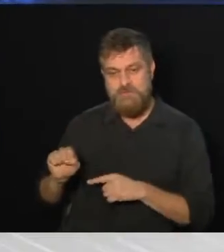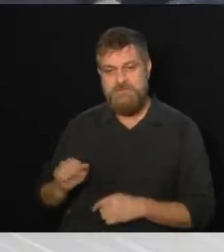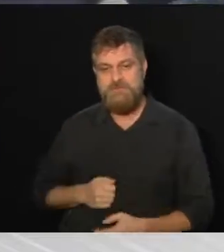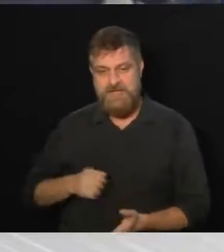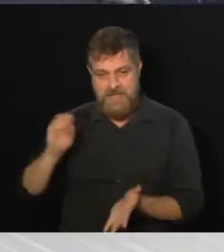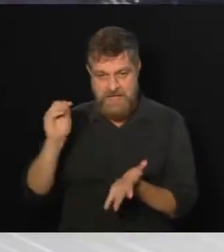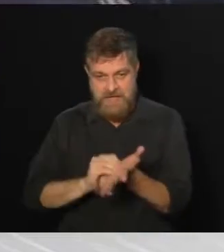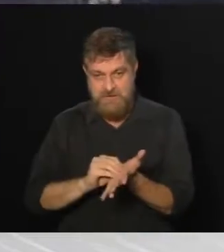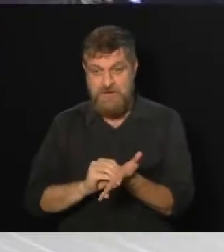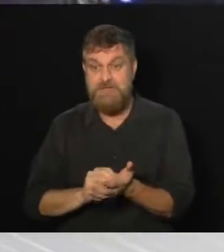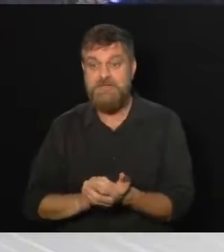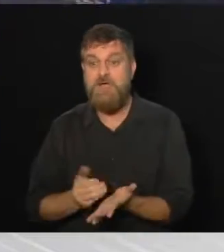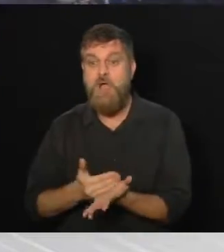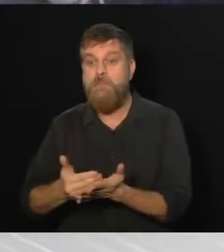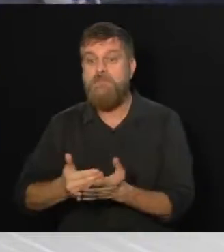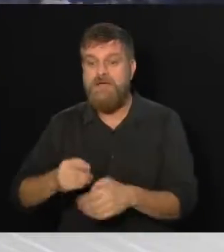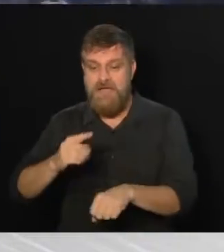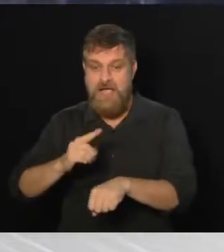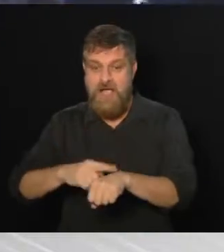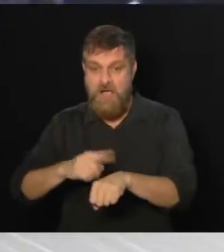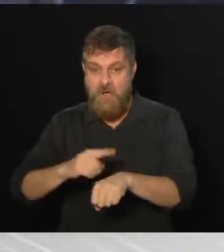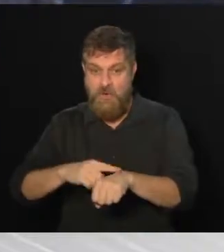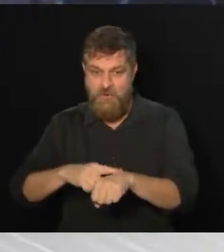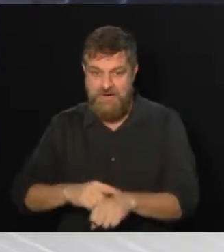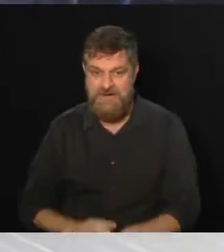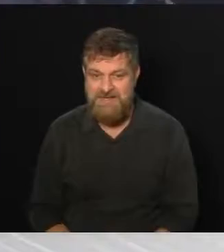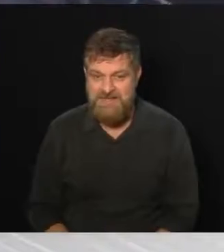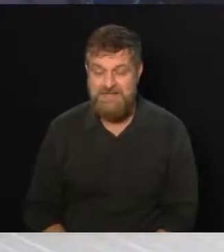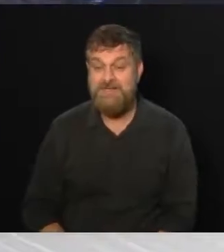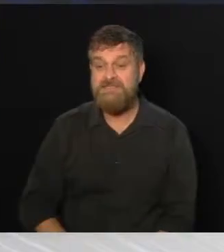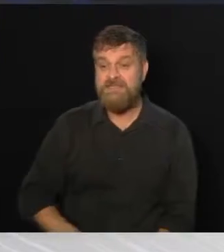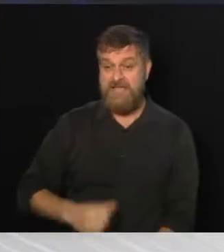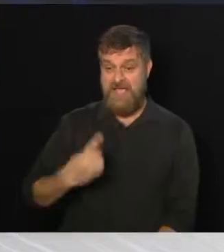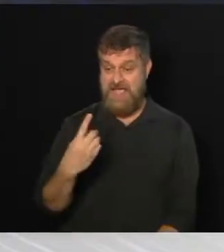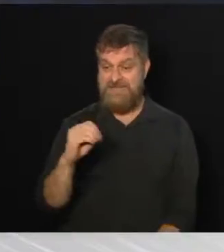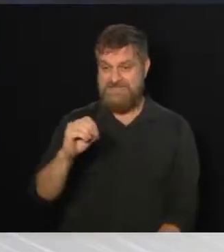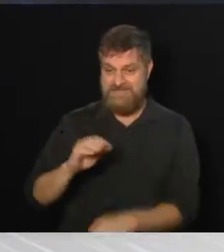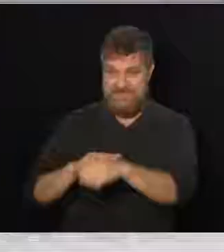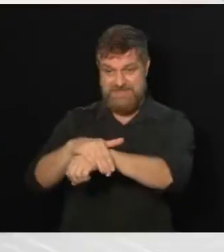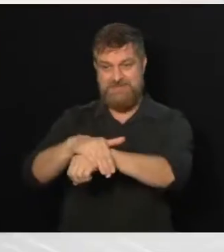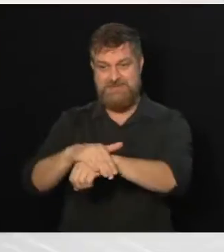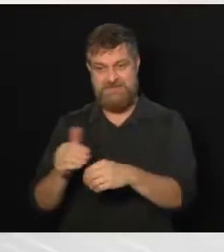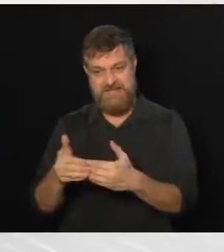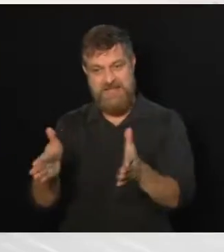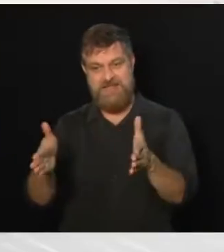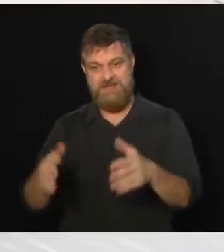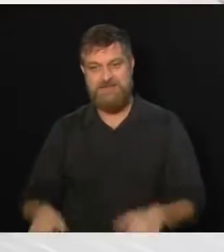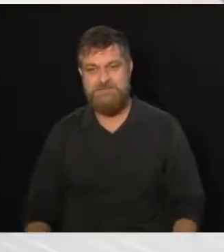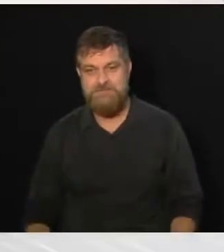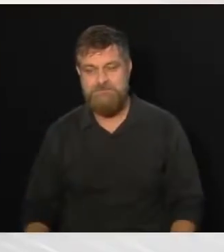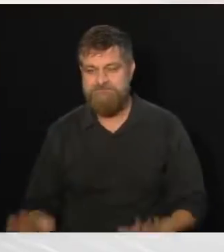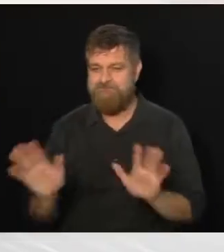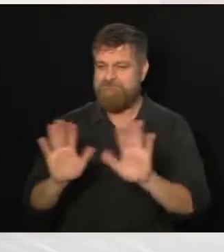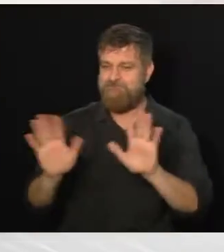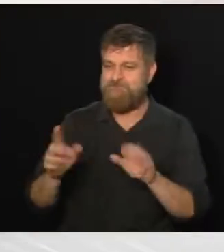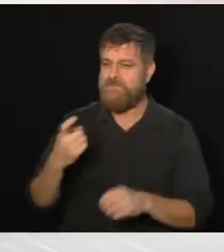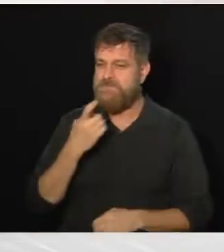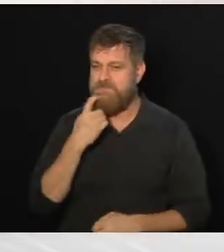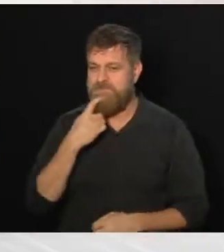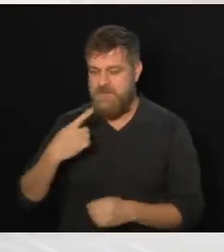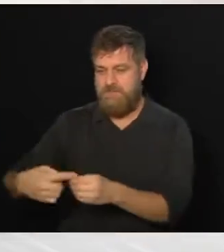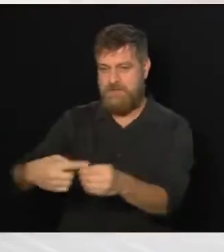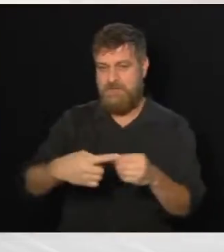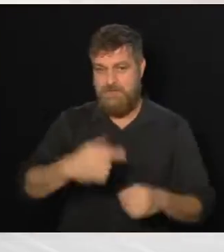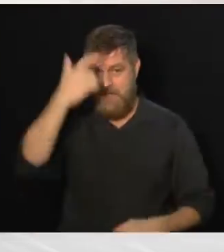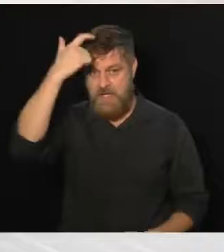Anota aí, a apresentação será no Vidote Eventos e a casa abre às 10 da noite. Alô, alô, Campinas e região, aqui é